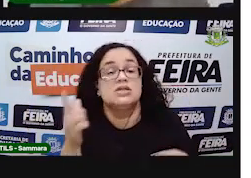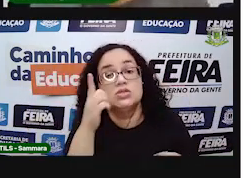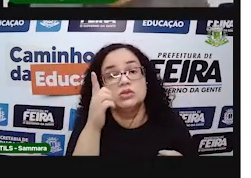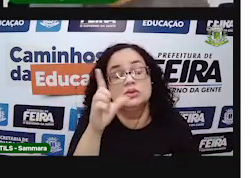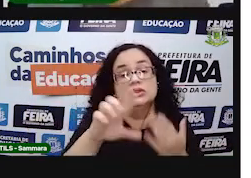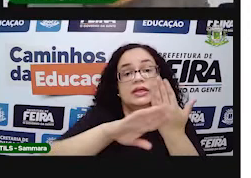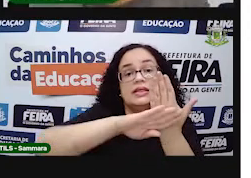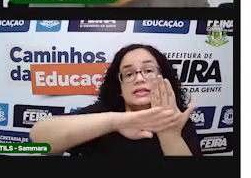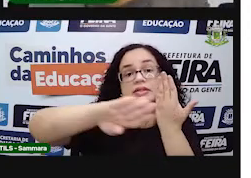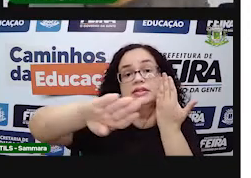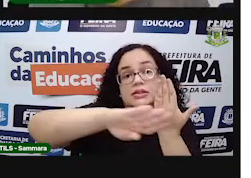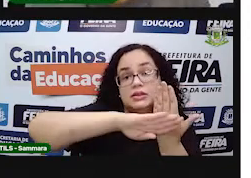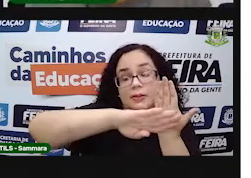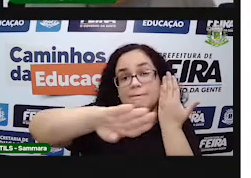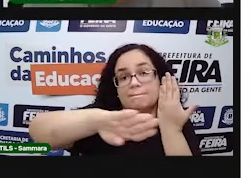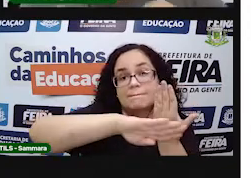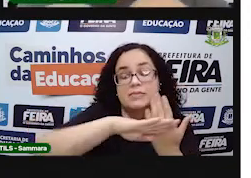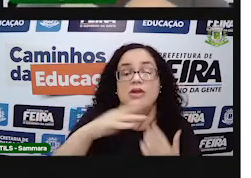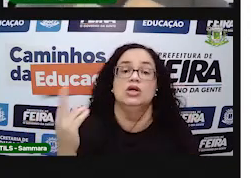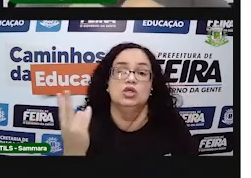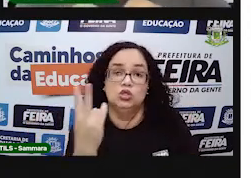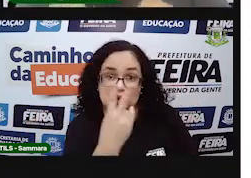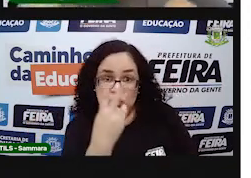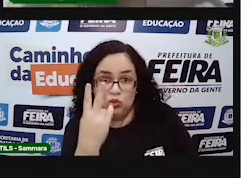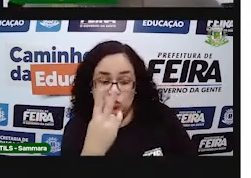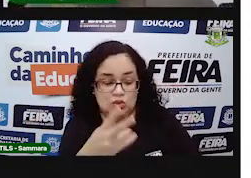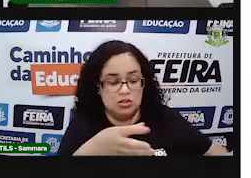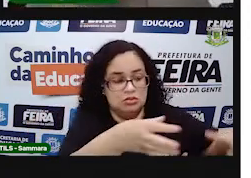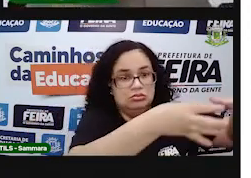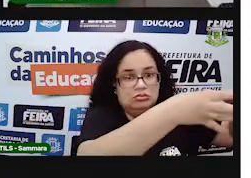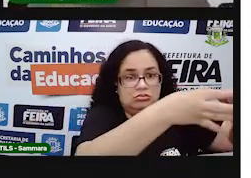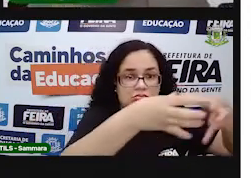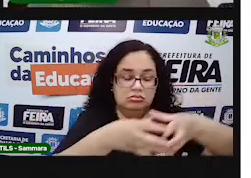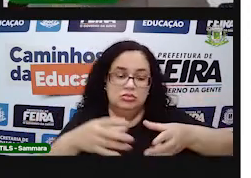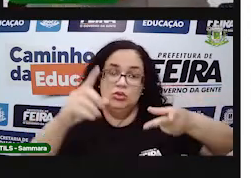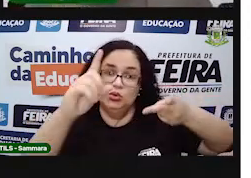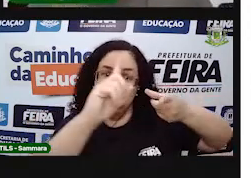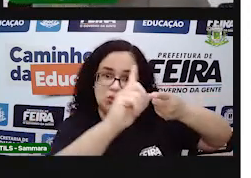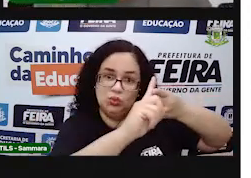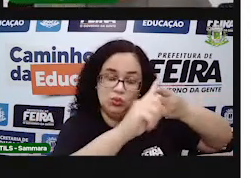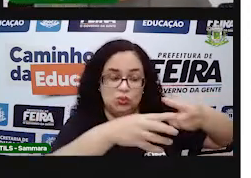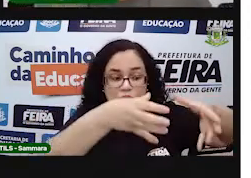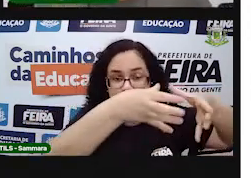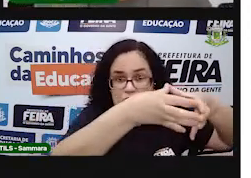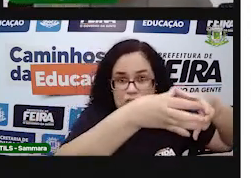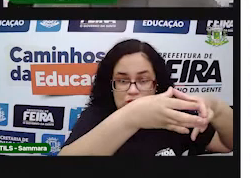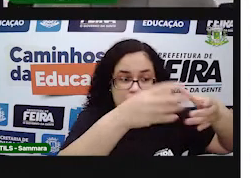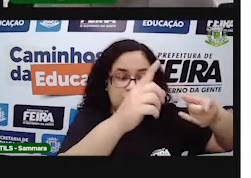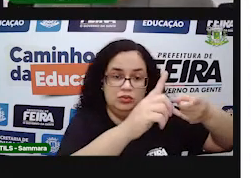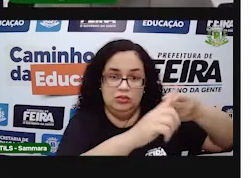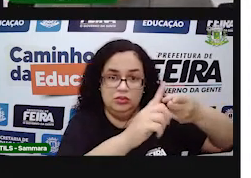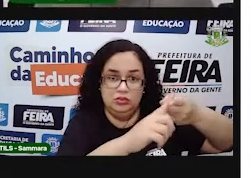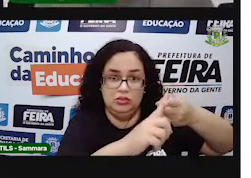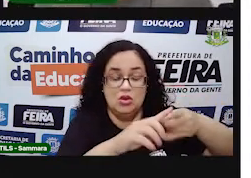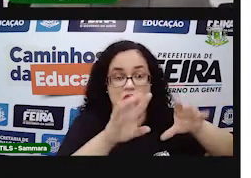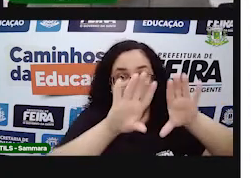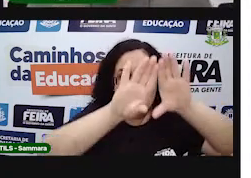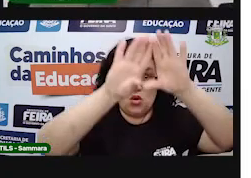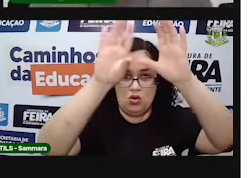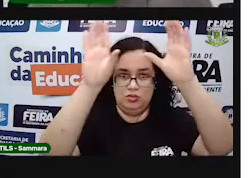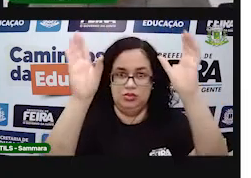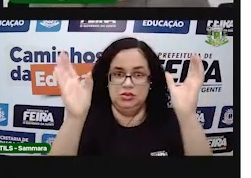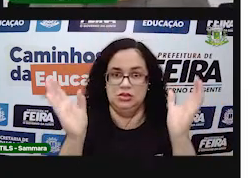gente consegue separar eles em dois grupos. Um grupo a gente chama